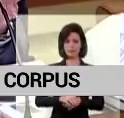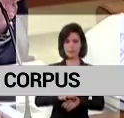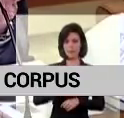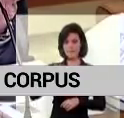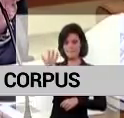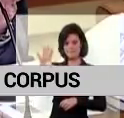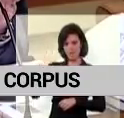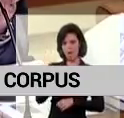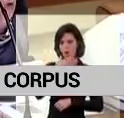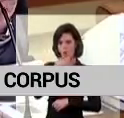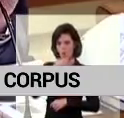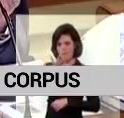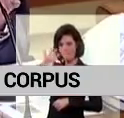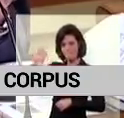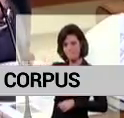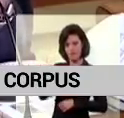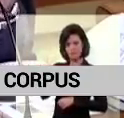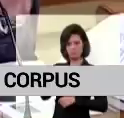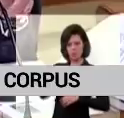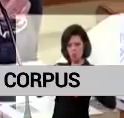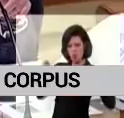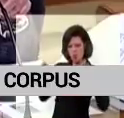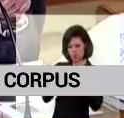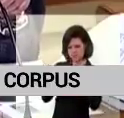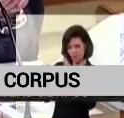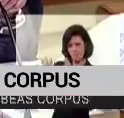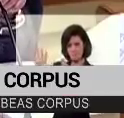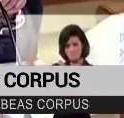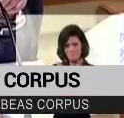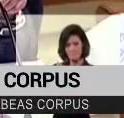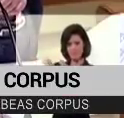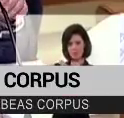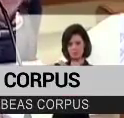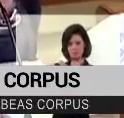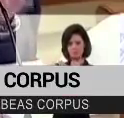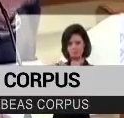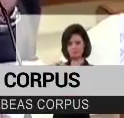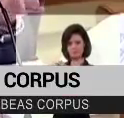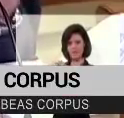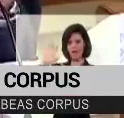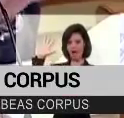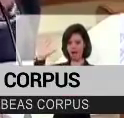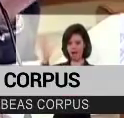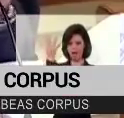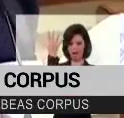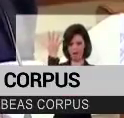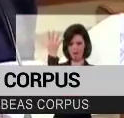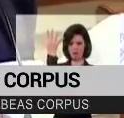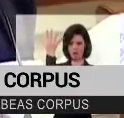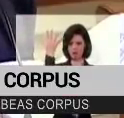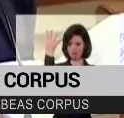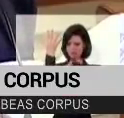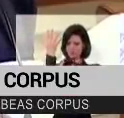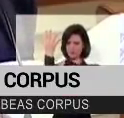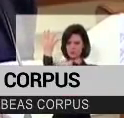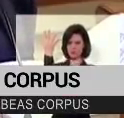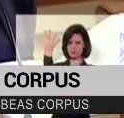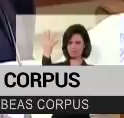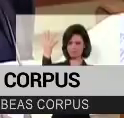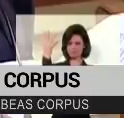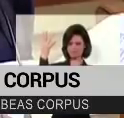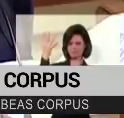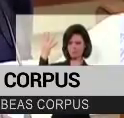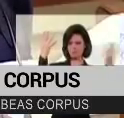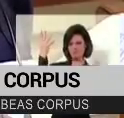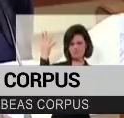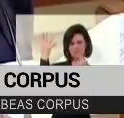prenderam-no e amarraram-no numa árvore e bateram nele até a morte.